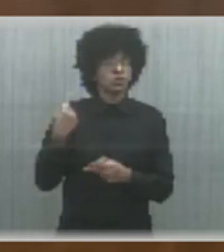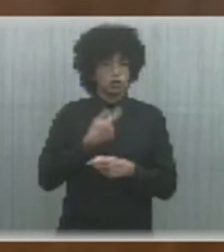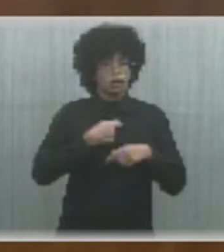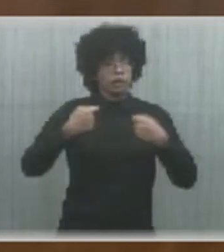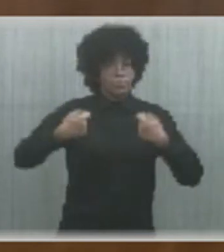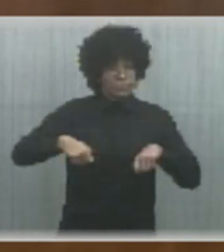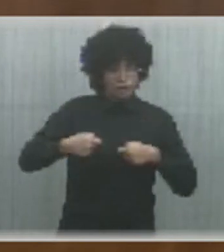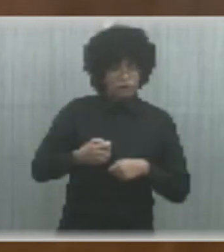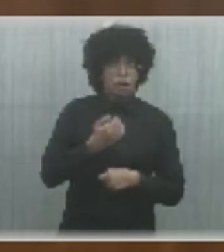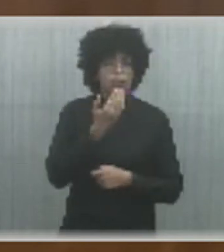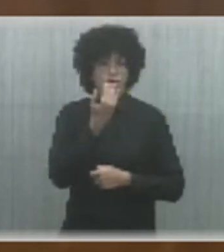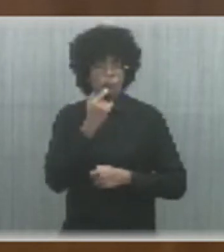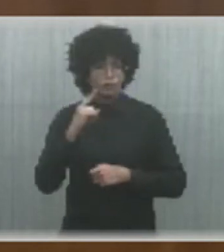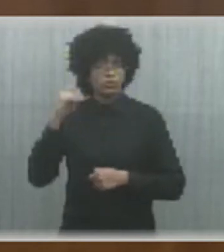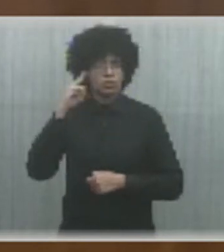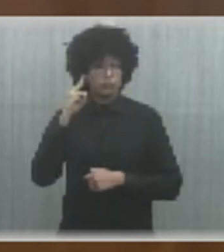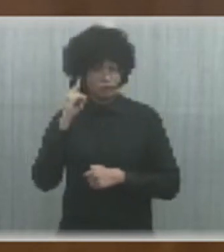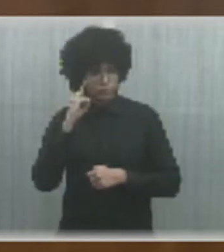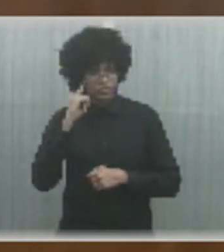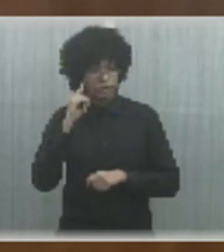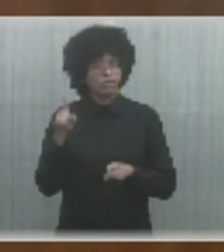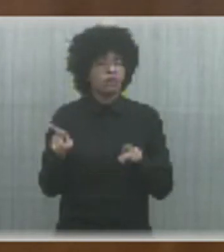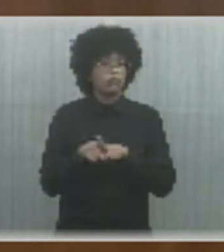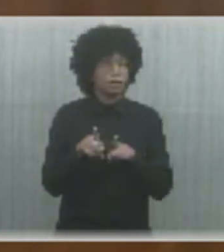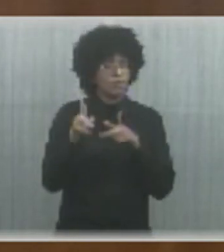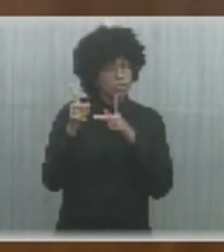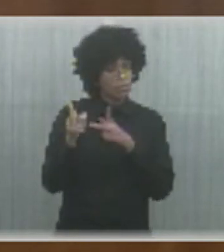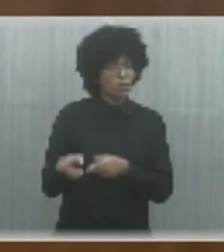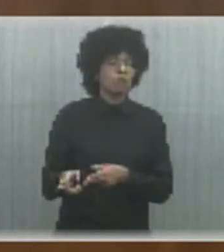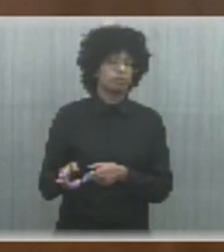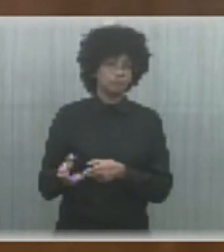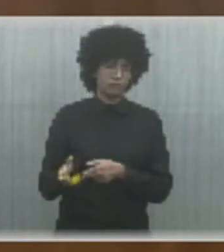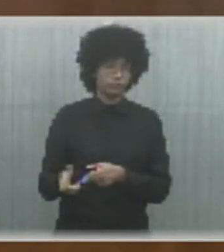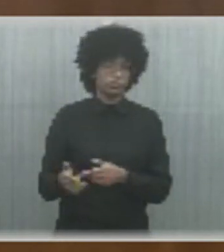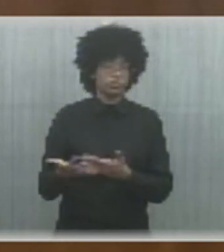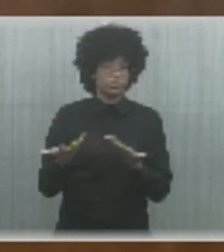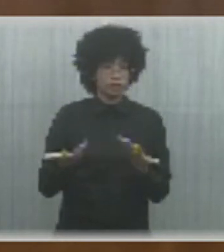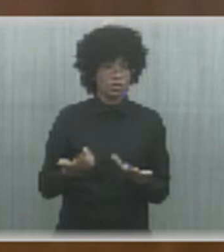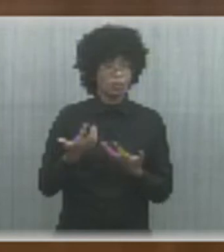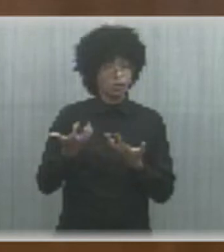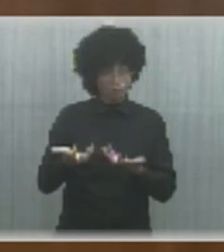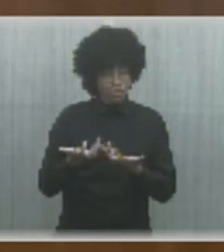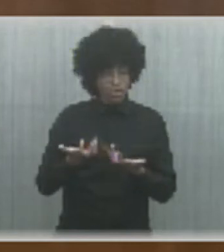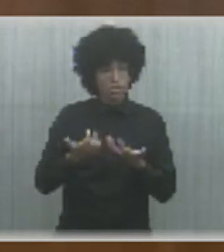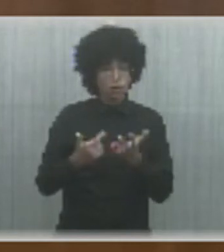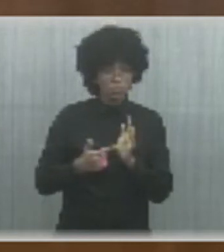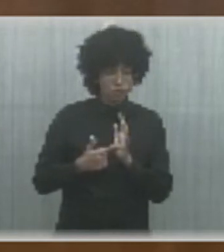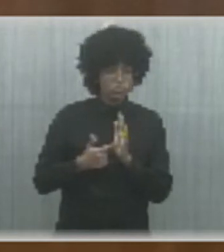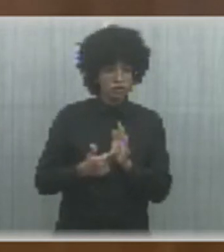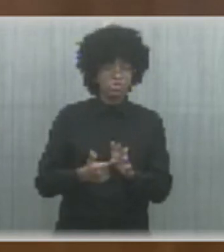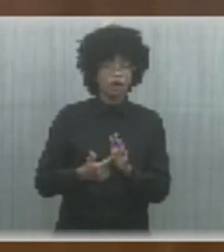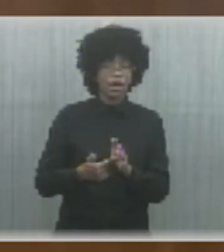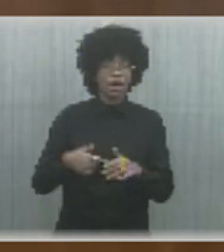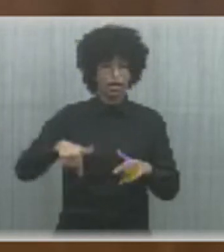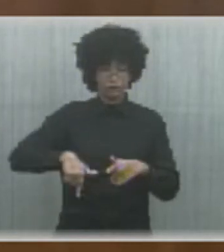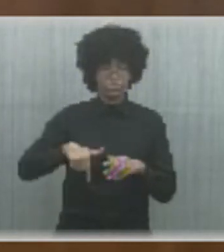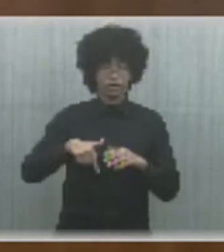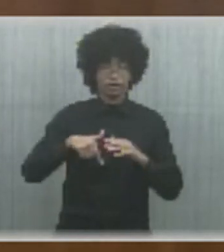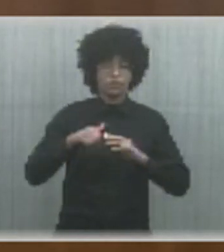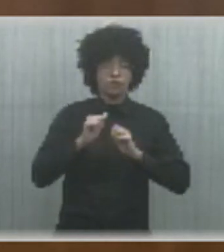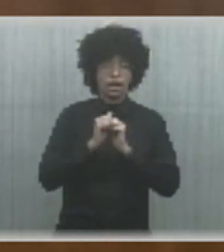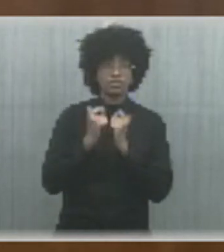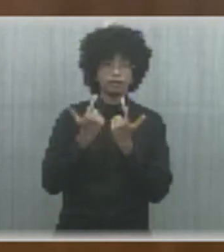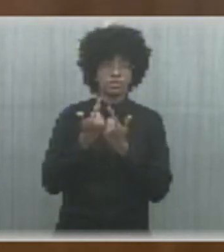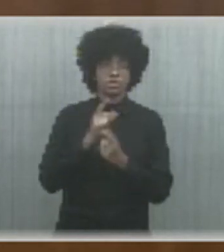da alimentação do dia a dia, assim também são os animais. Então, quero aqui deixar registrado nessa casa que o